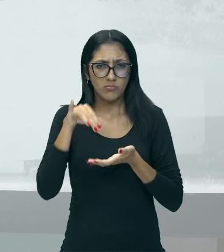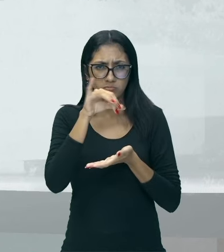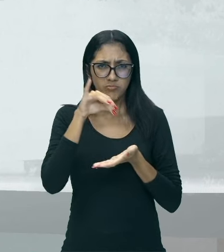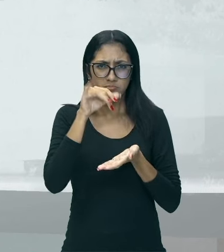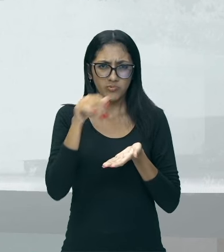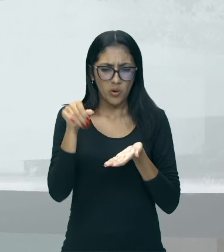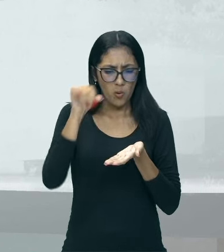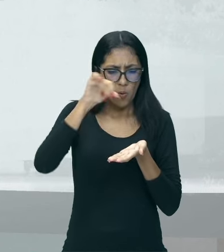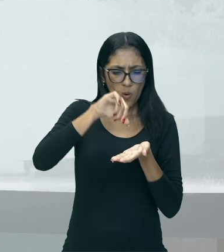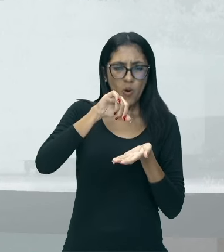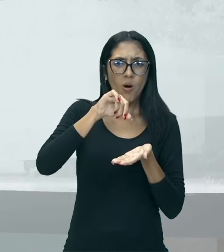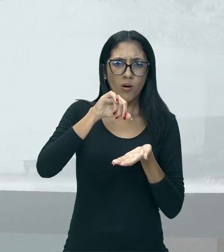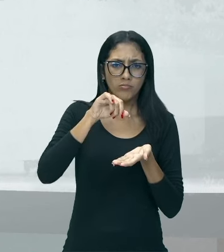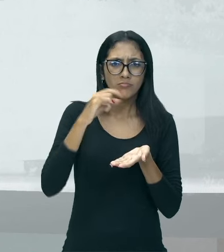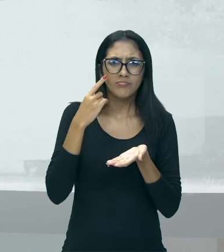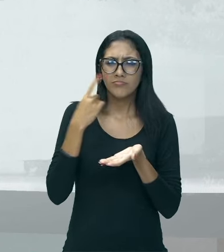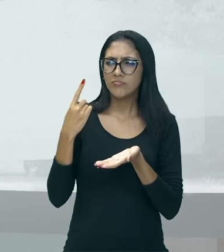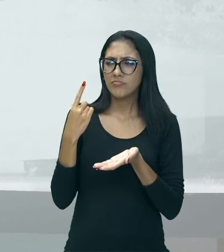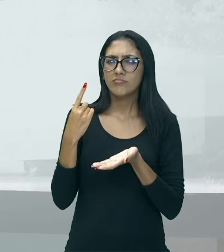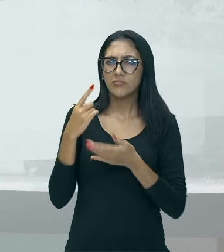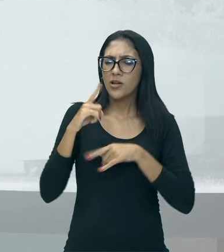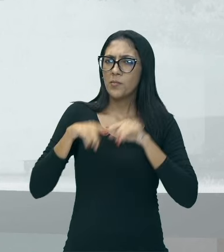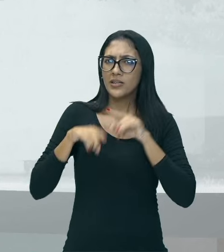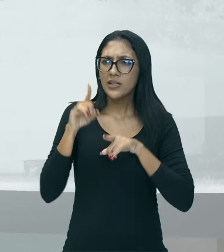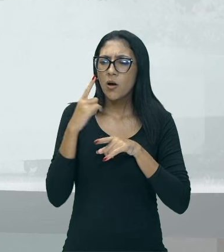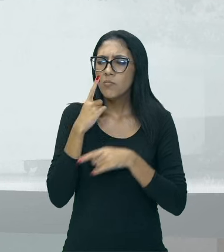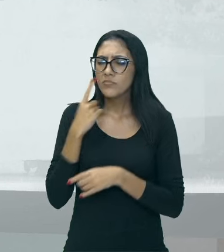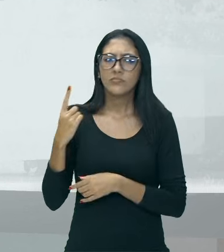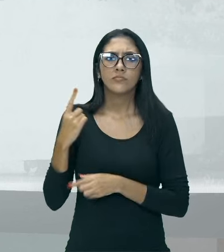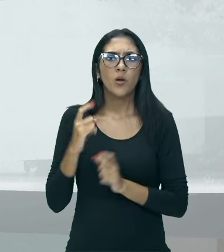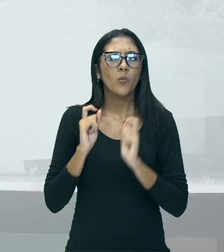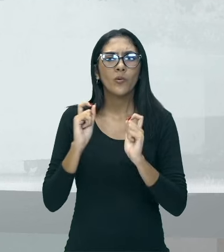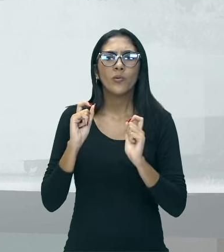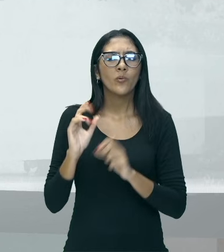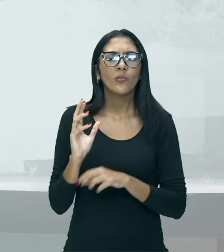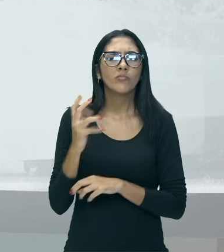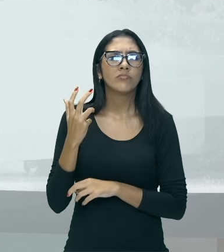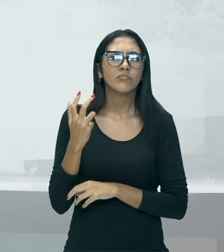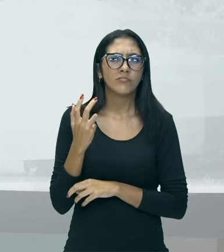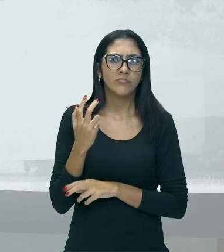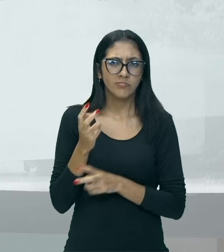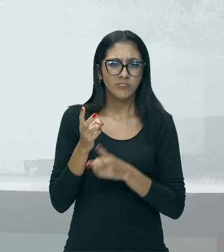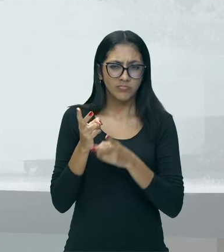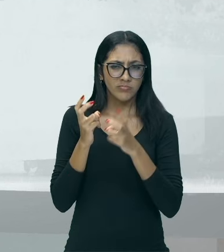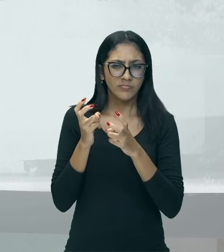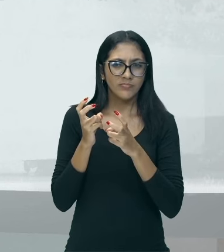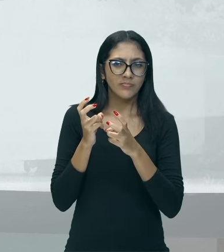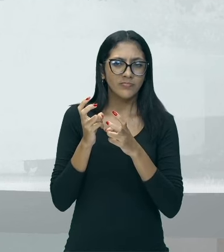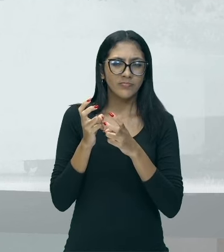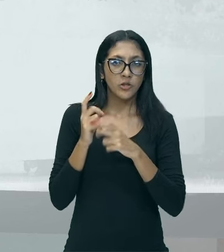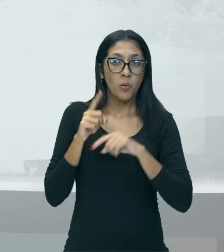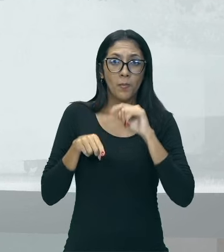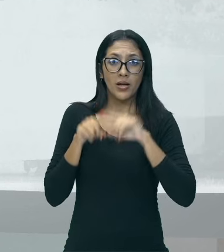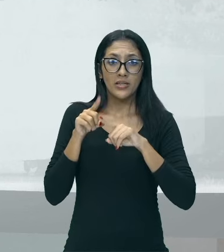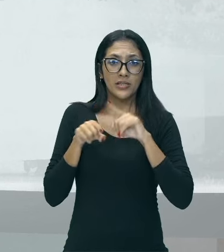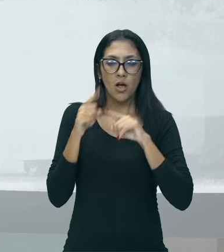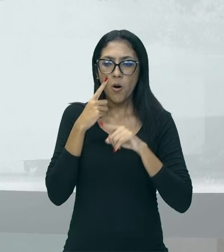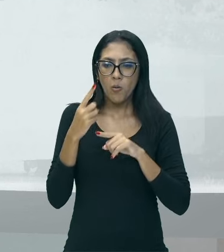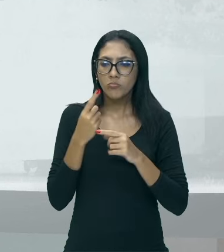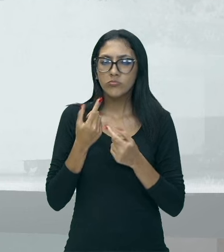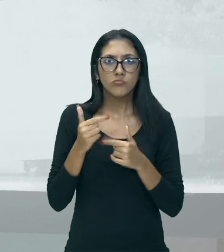Não, você não tem uma solução, não é verdade? O que acontece aí? Observem, a areia, ela não se dissolve